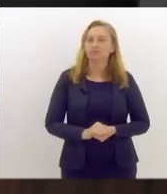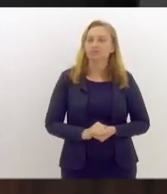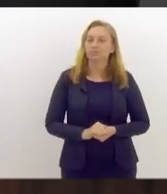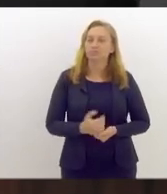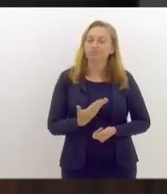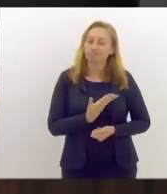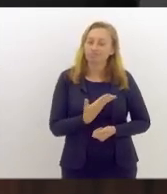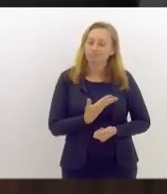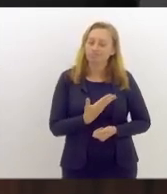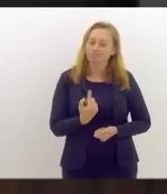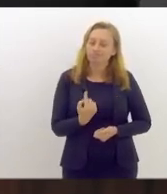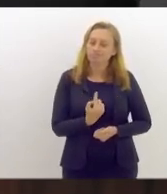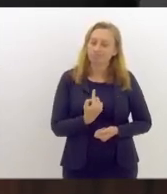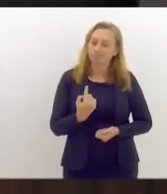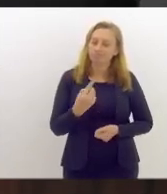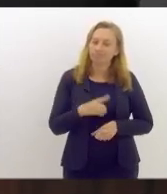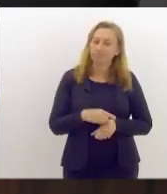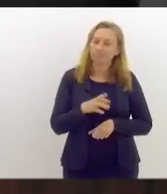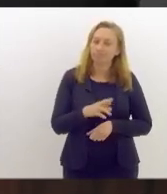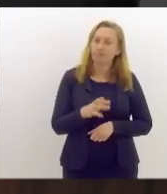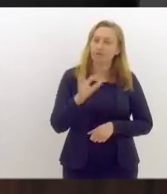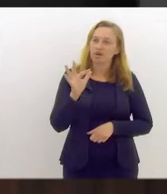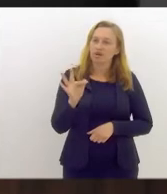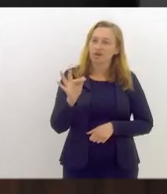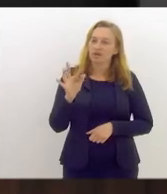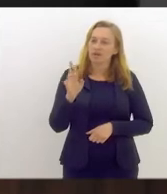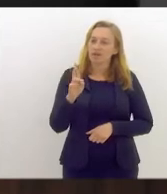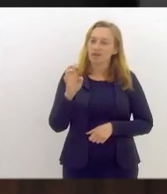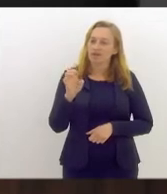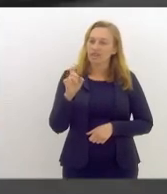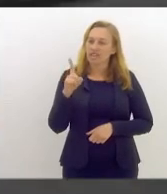nosso amigo eu tô Frederico Price